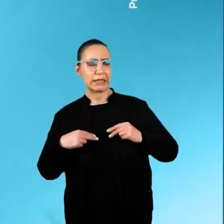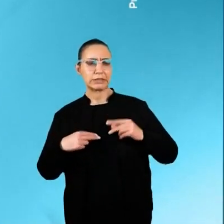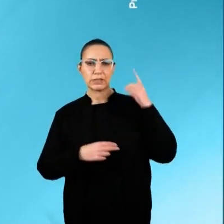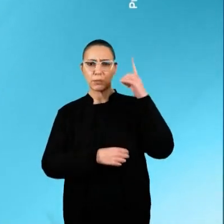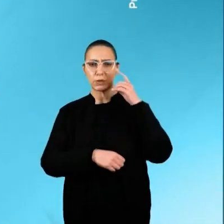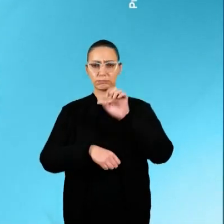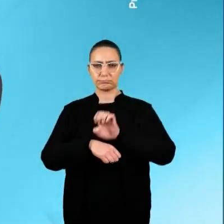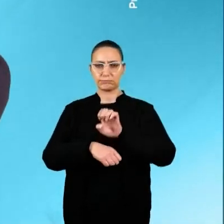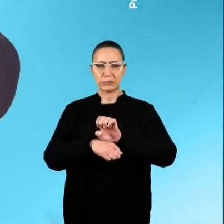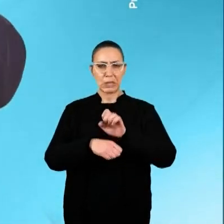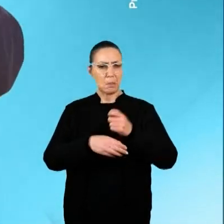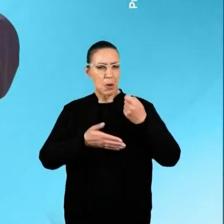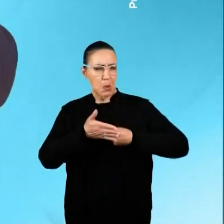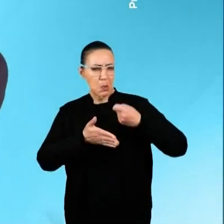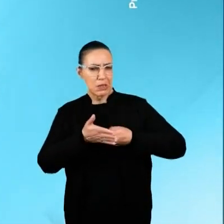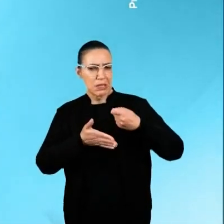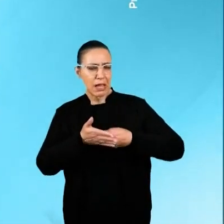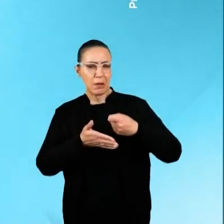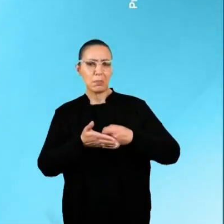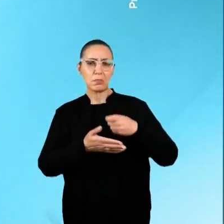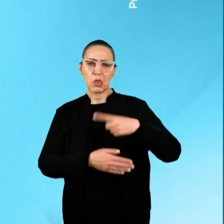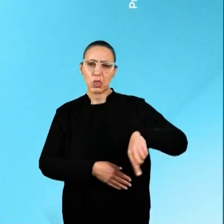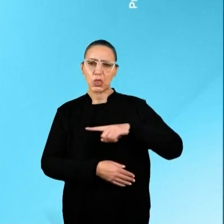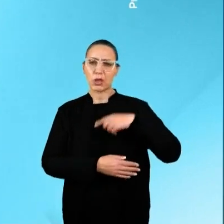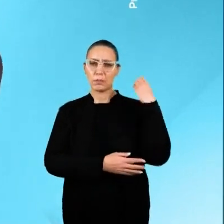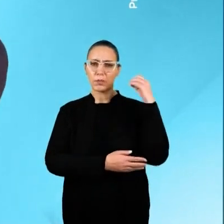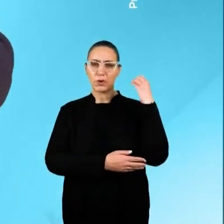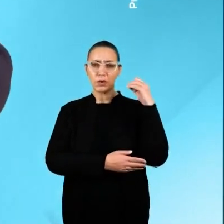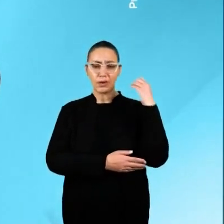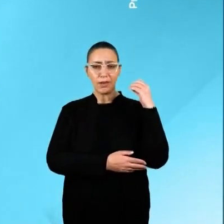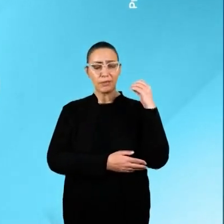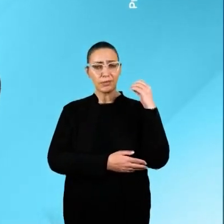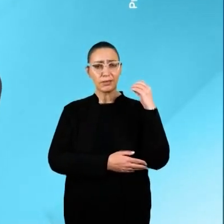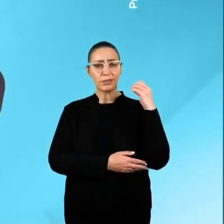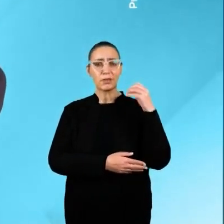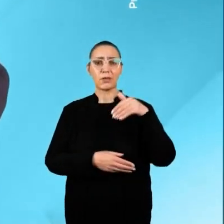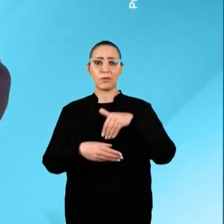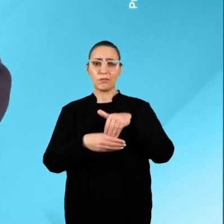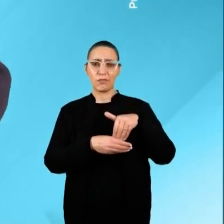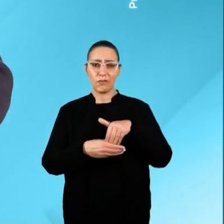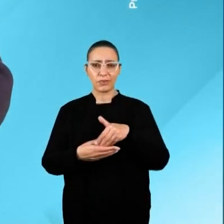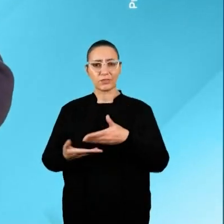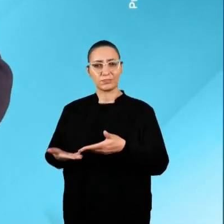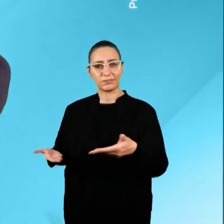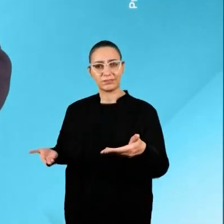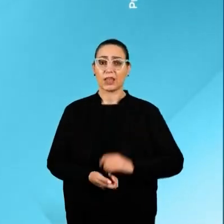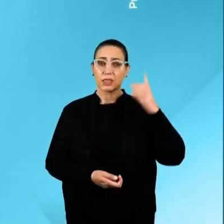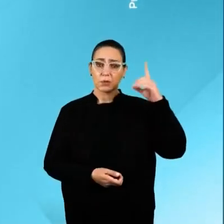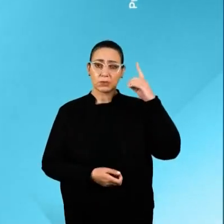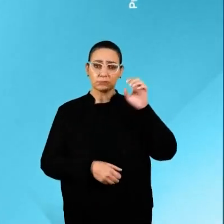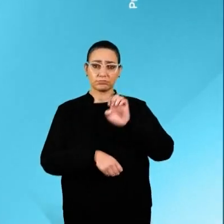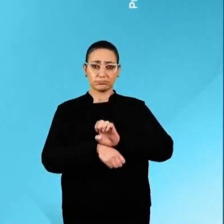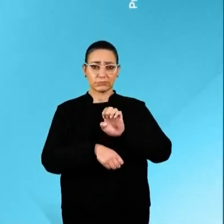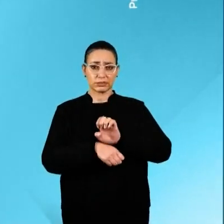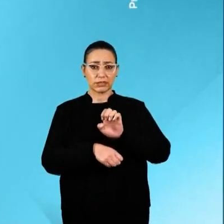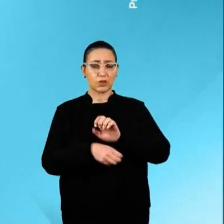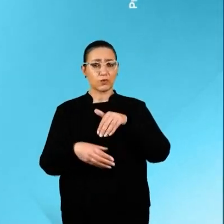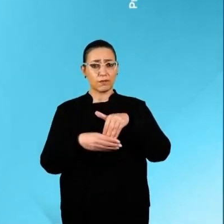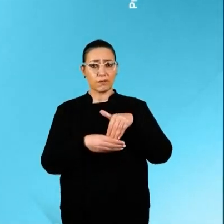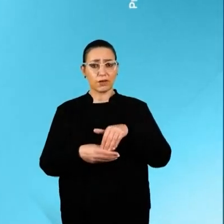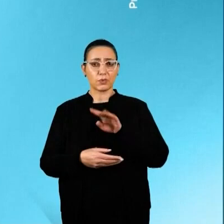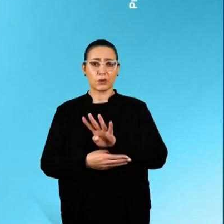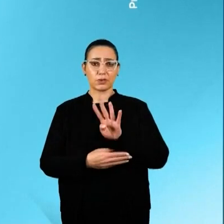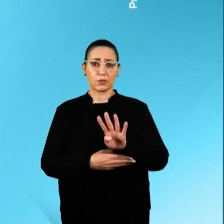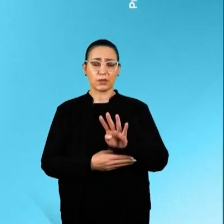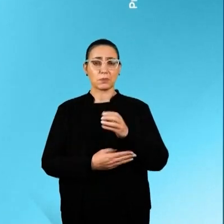deputado estadual para pelear por nós em Porto Alegre. Coronel Tiaraju, 44666. Para deputado estadual,